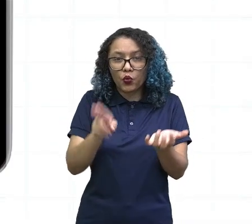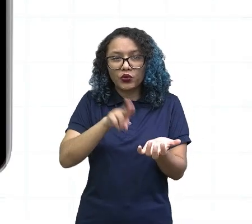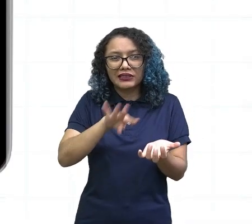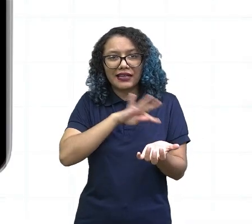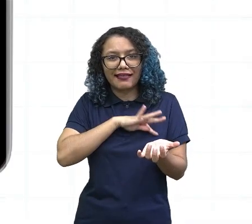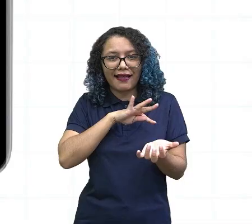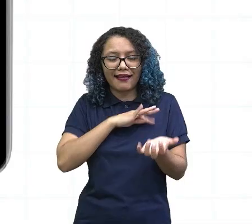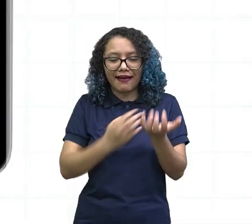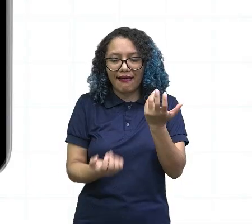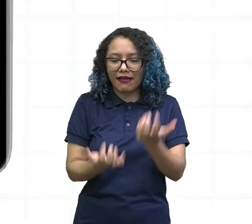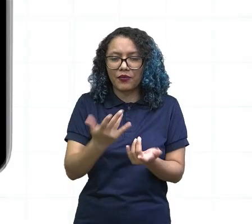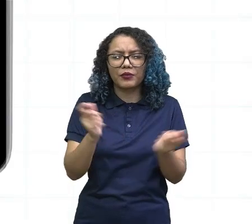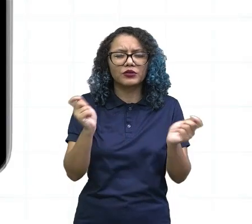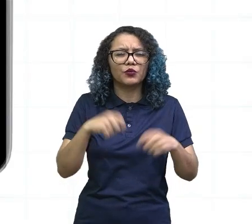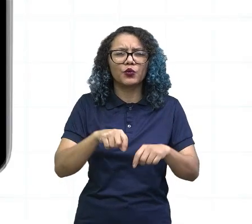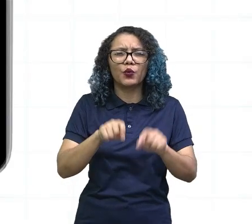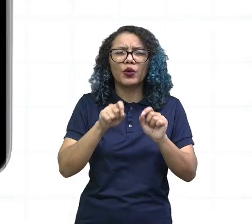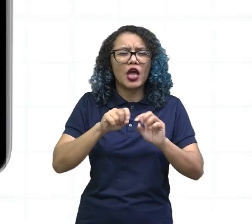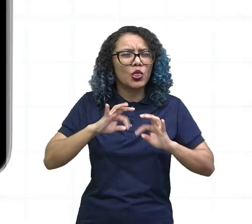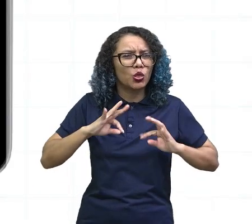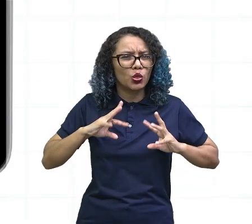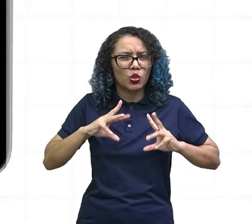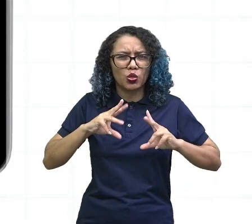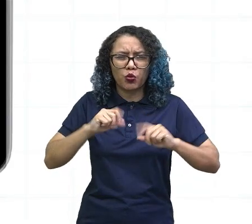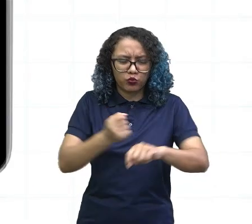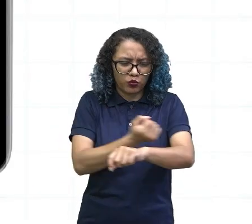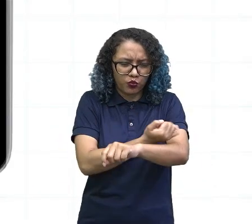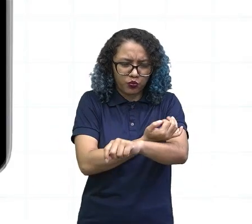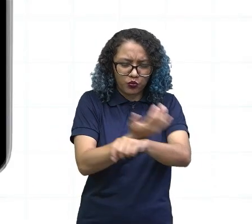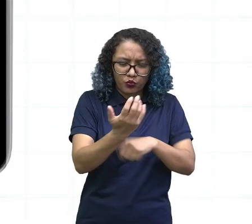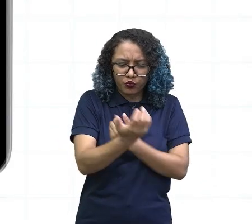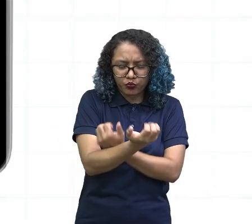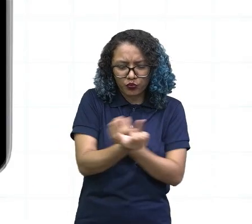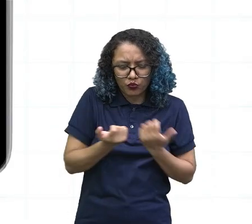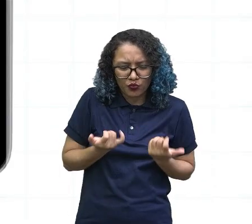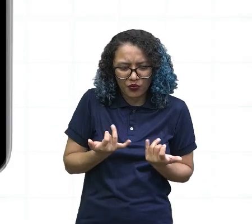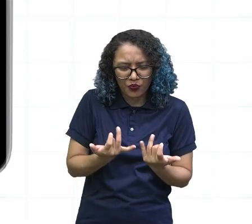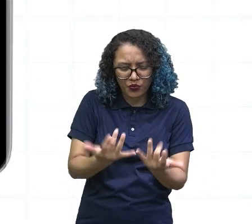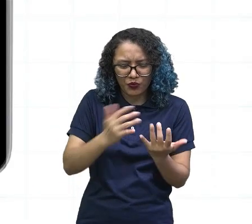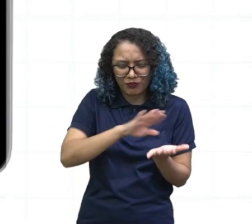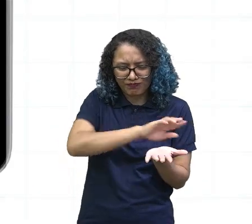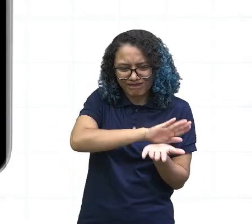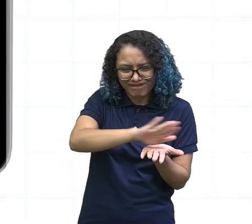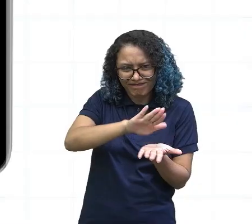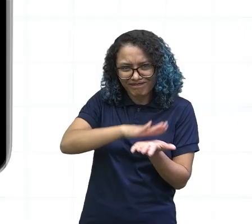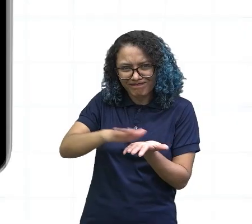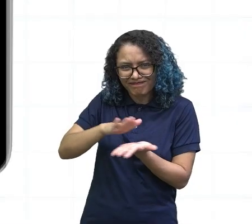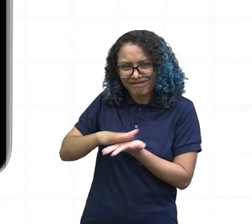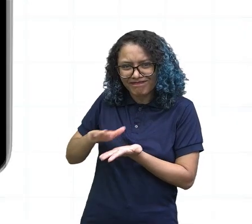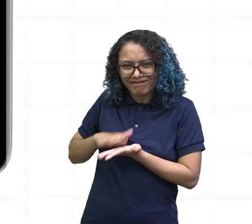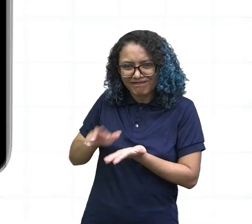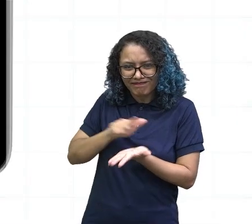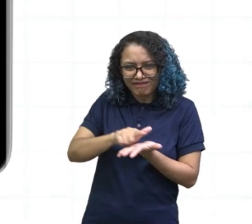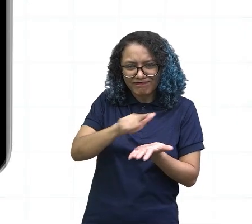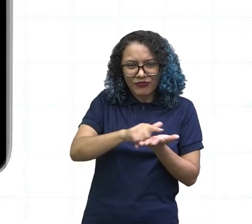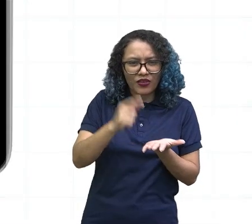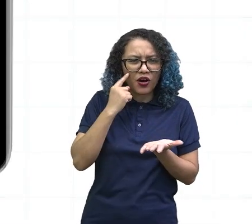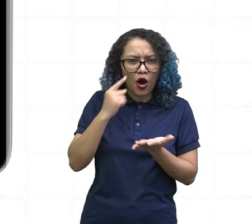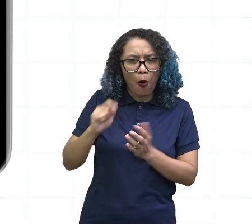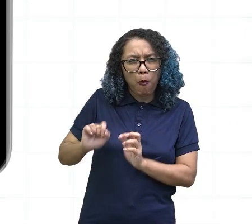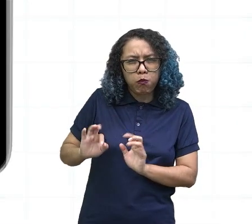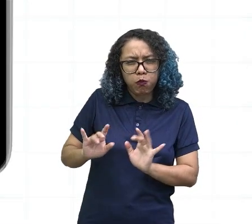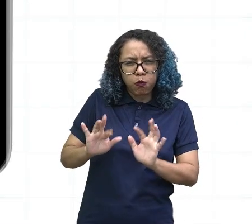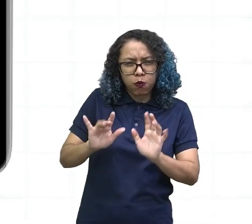da queimada para retirar completamente a vegetação. E olha a quantidade, né, de fumaça que está sendo lançada